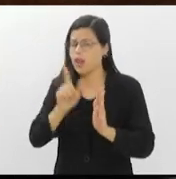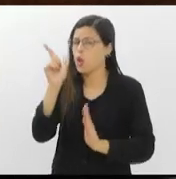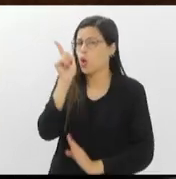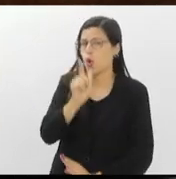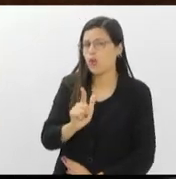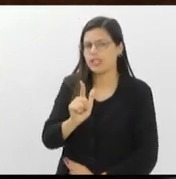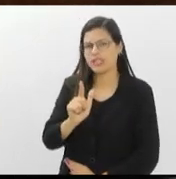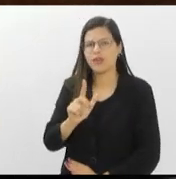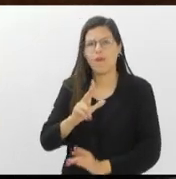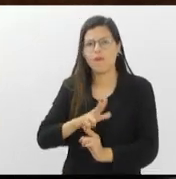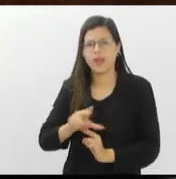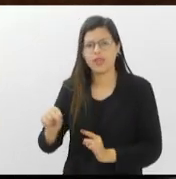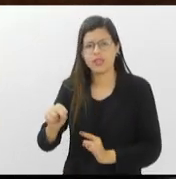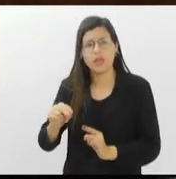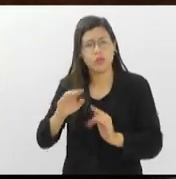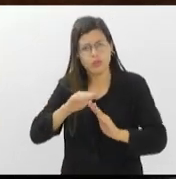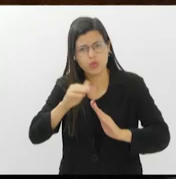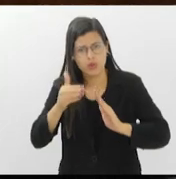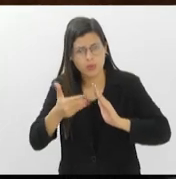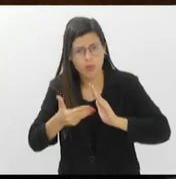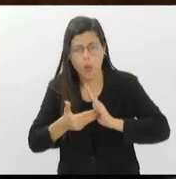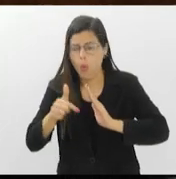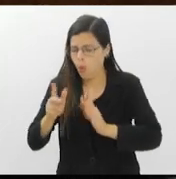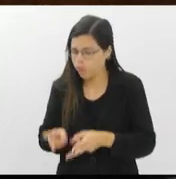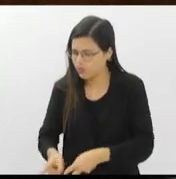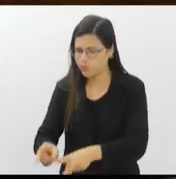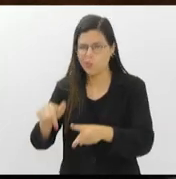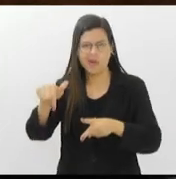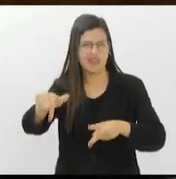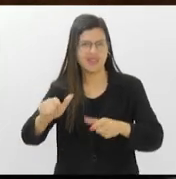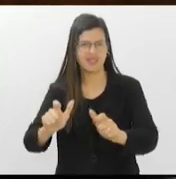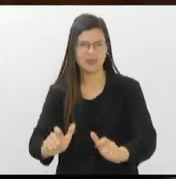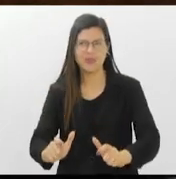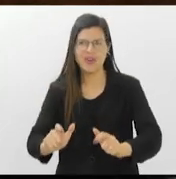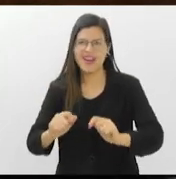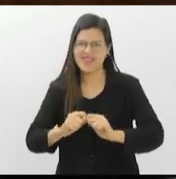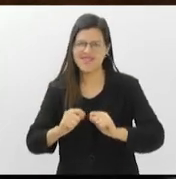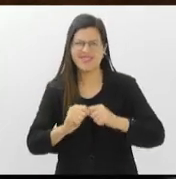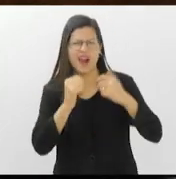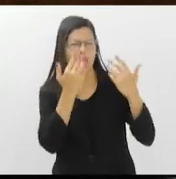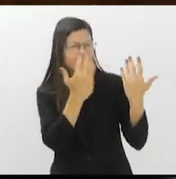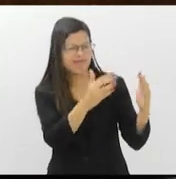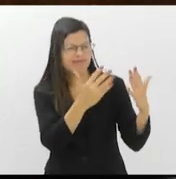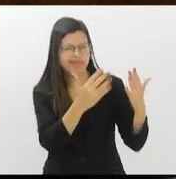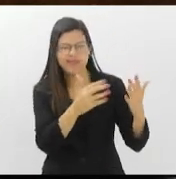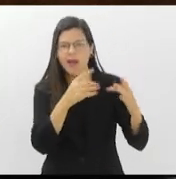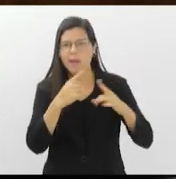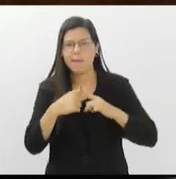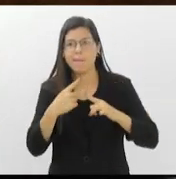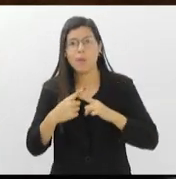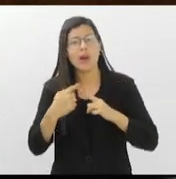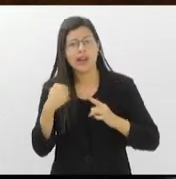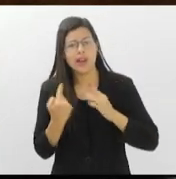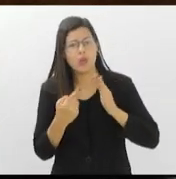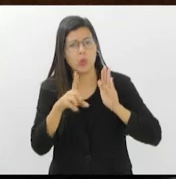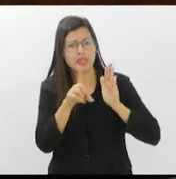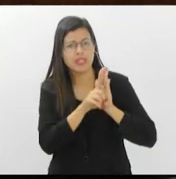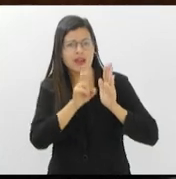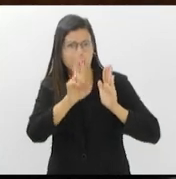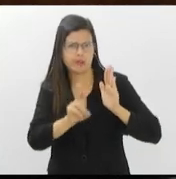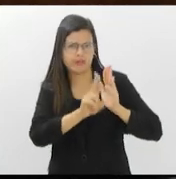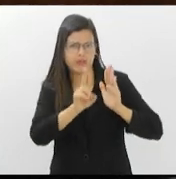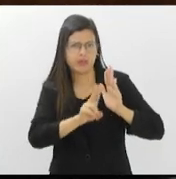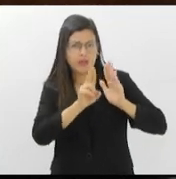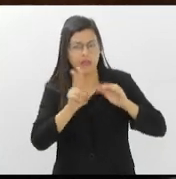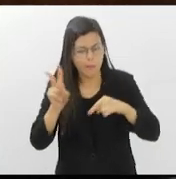os quilombolas estão lá e fizeram uma grande festa para mim, porque realmente a nossa lei foi usada para isso.